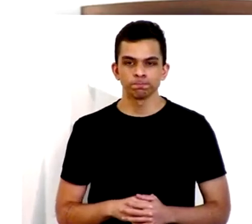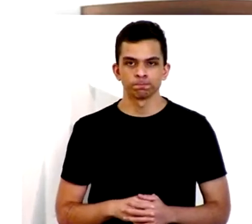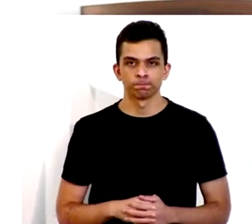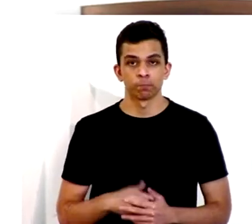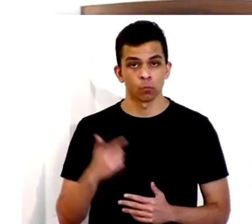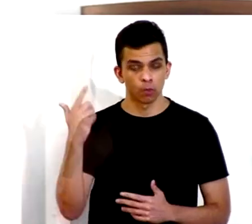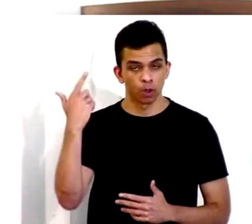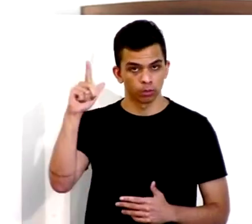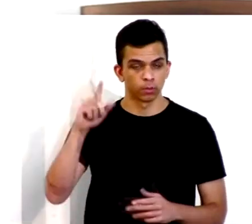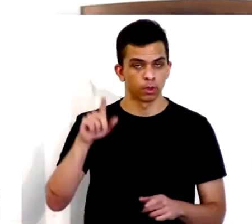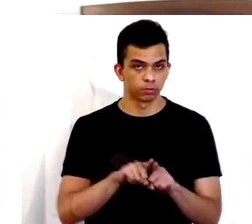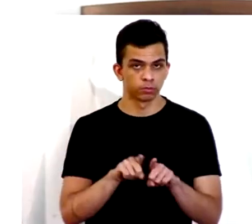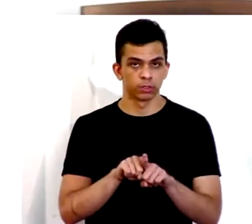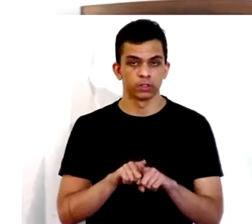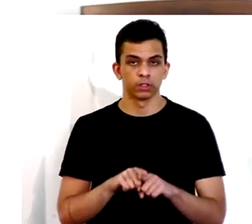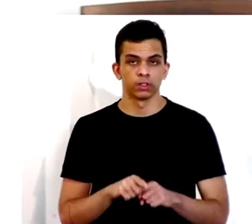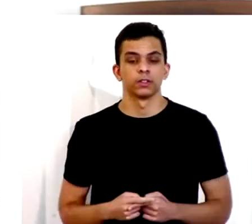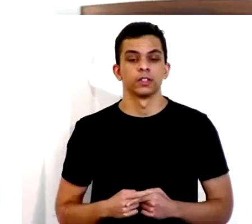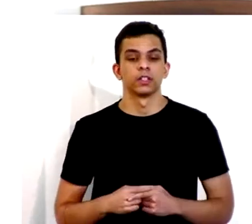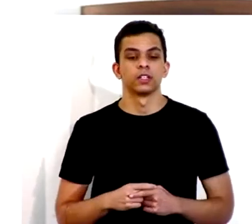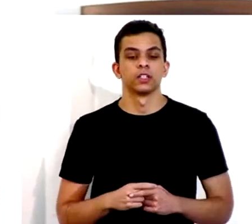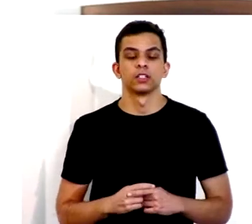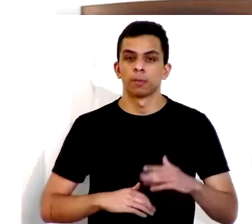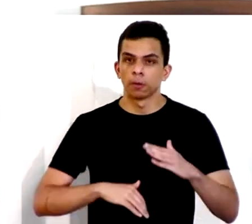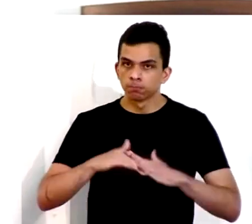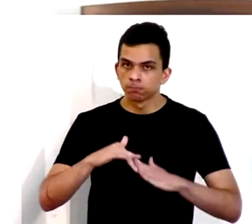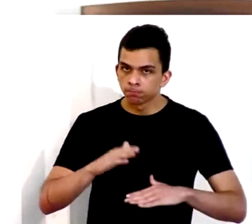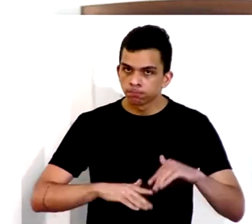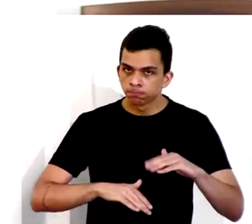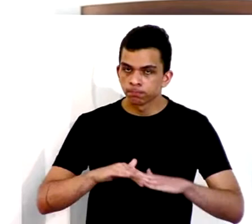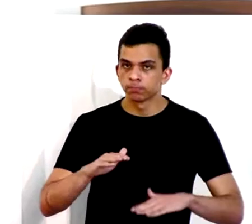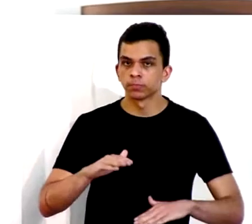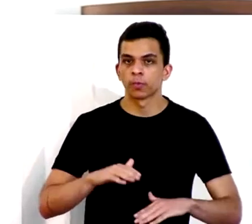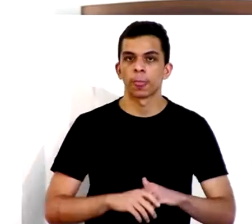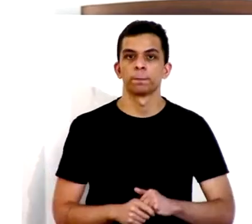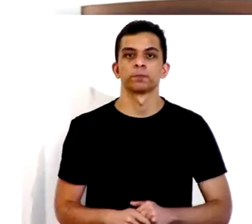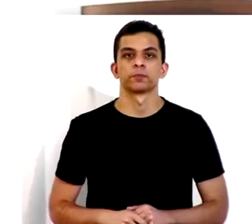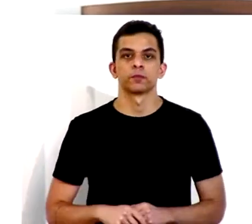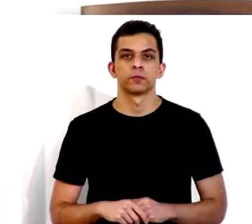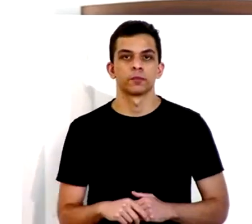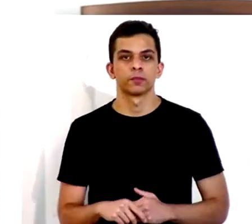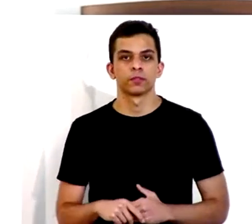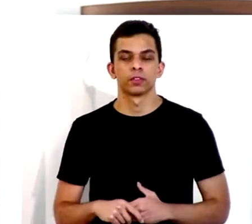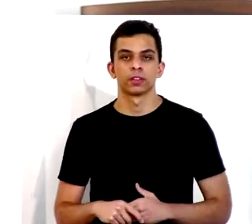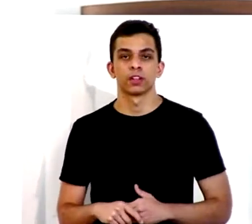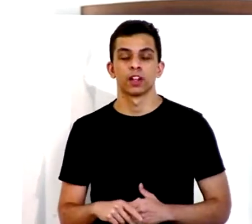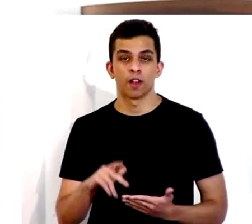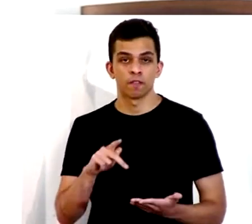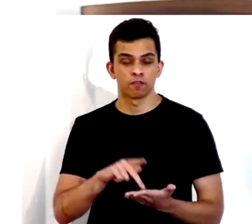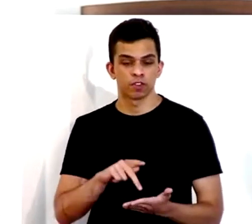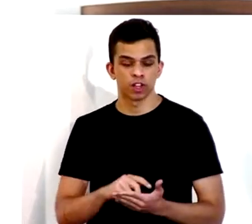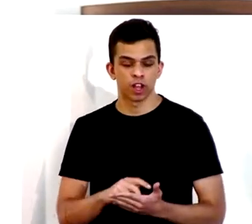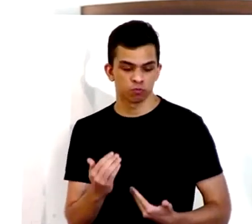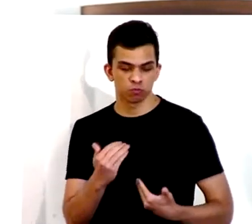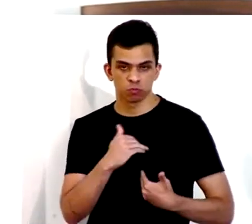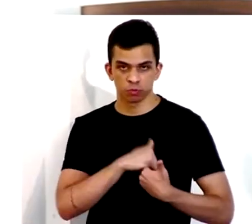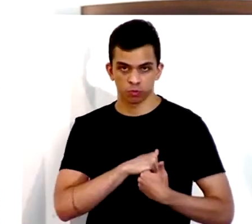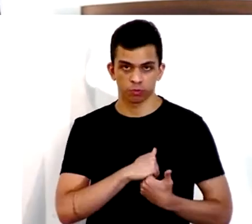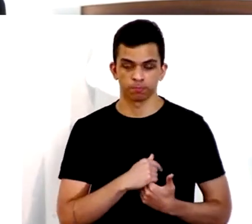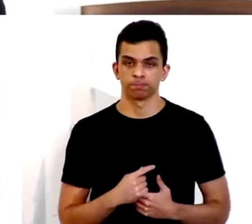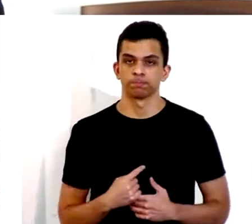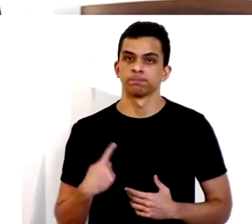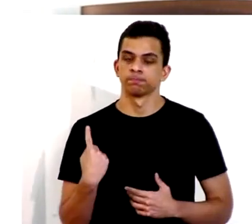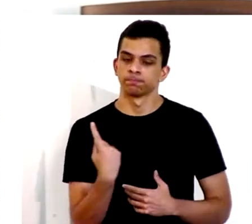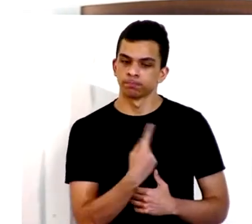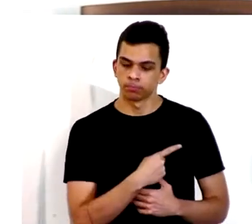mente, nós temos que ter isso na prática, pois a verdade está em nós, por isso nós devemos assim